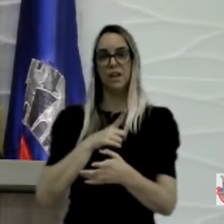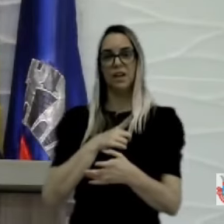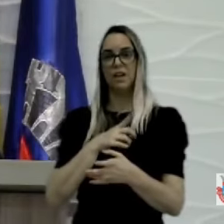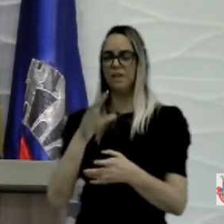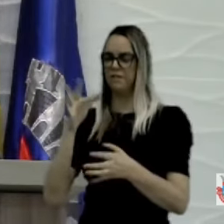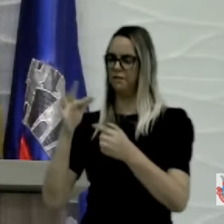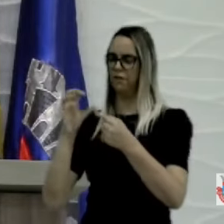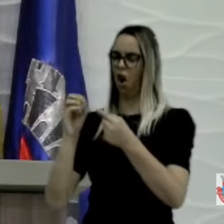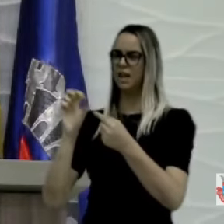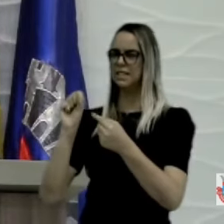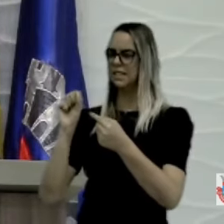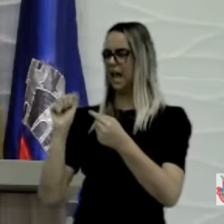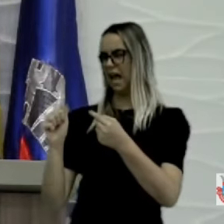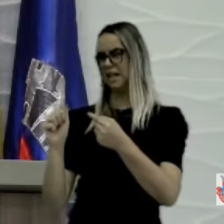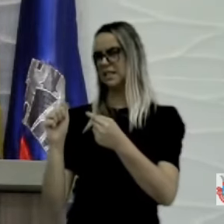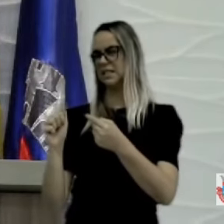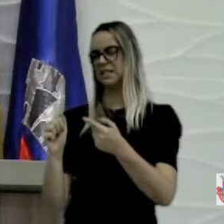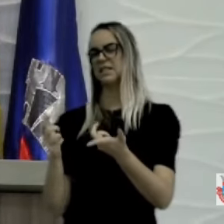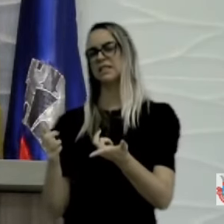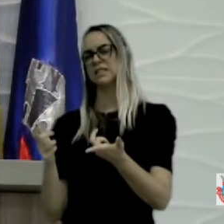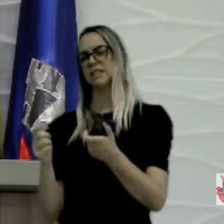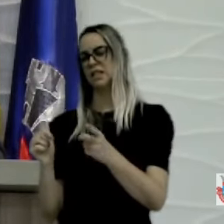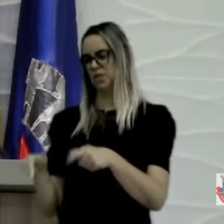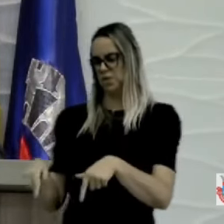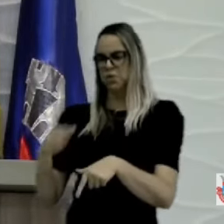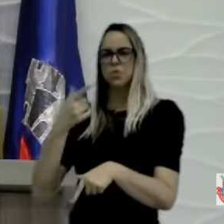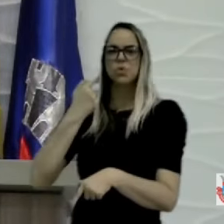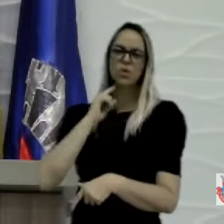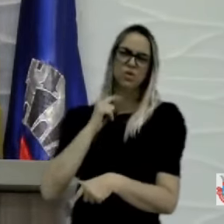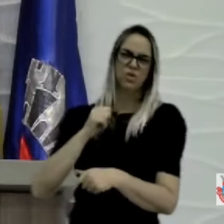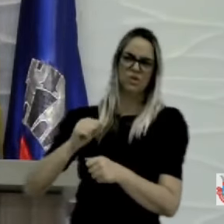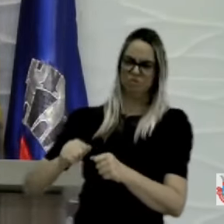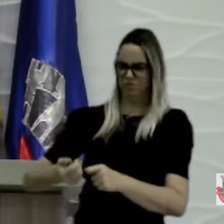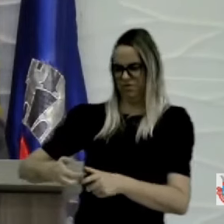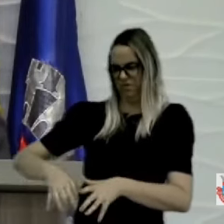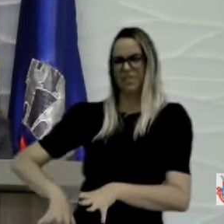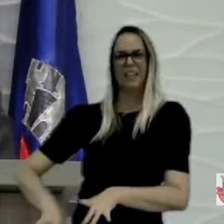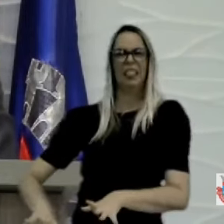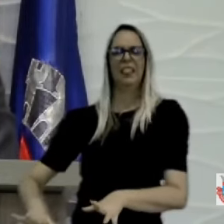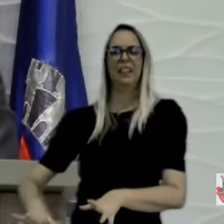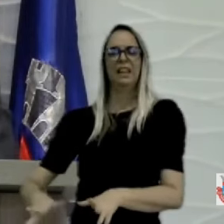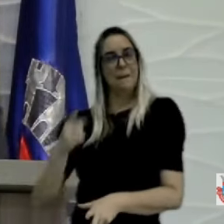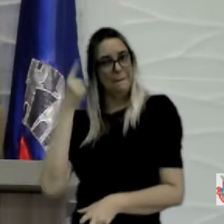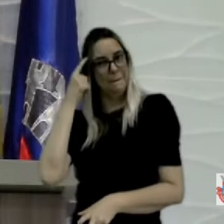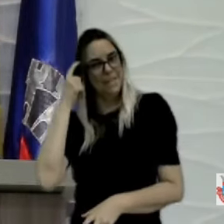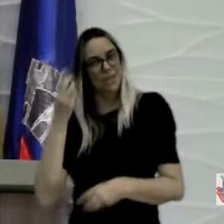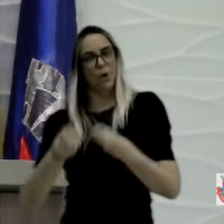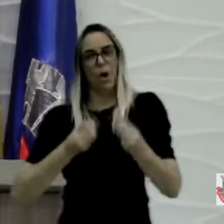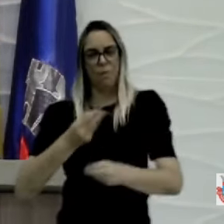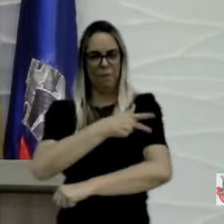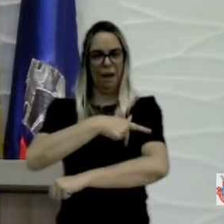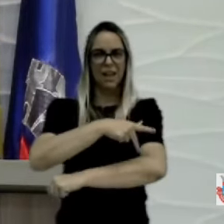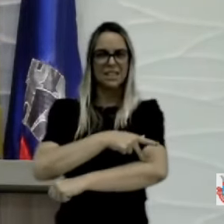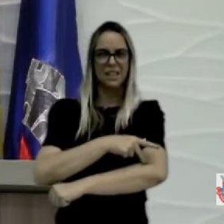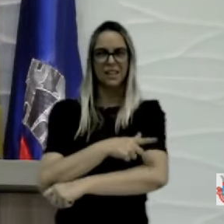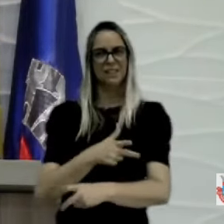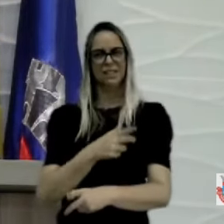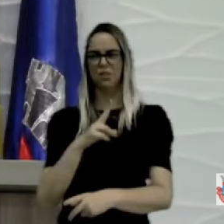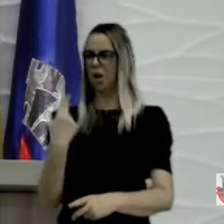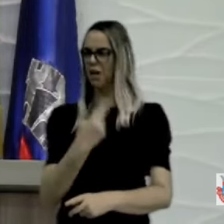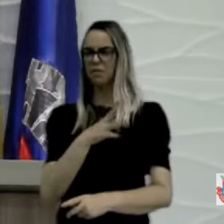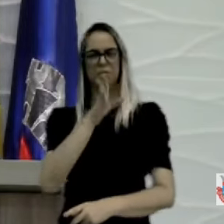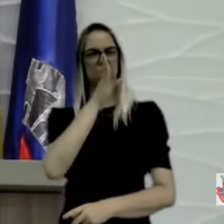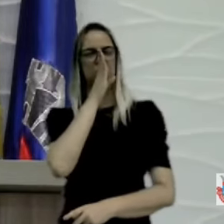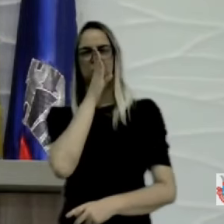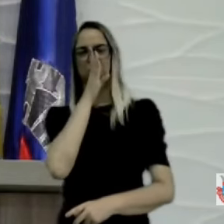não consegue limpar e tirar os dejetos, imagine numa praça pública. Essas coisas que a gente não pode calar, a gente